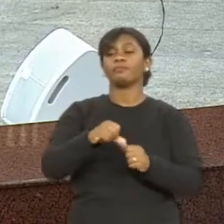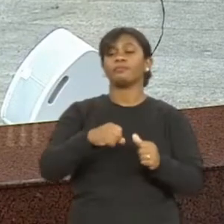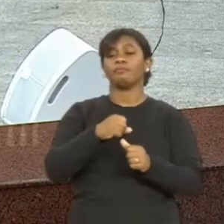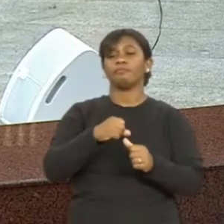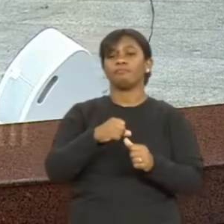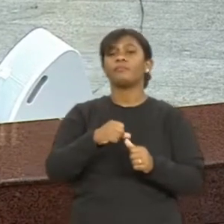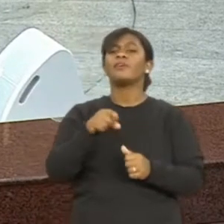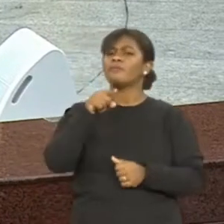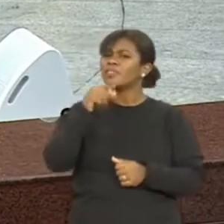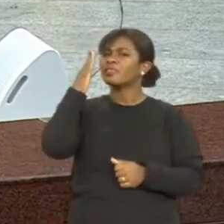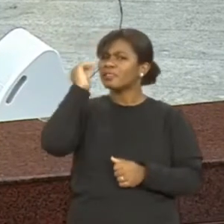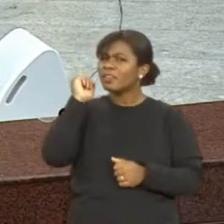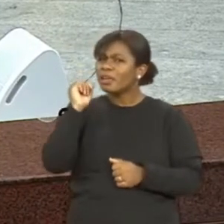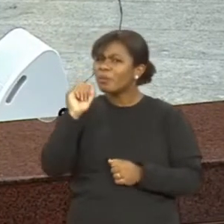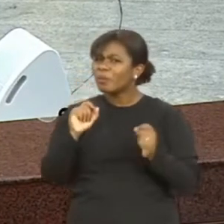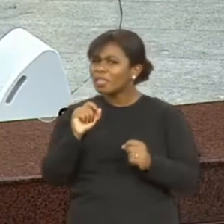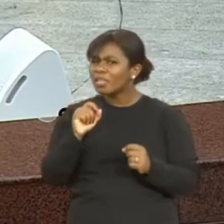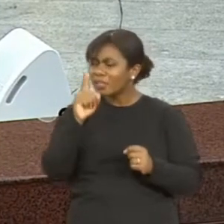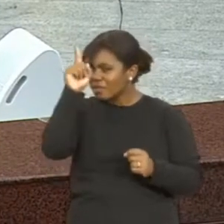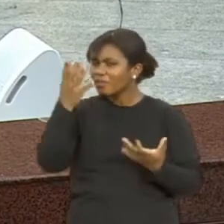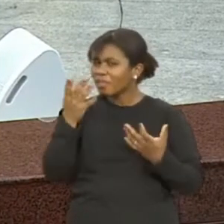Você sabe o que Deus quer que você seja.